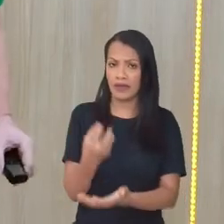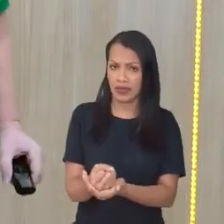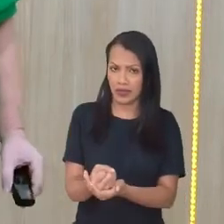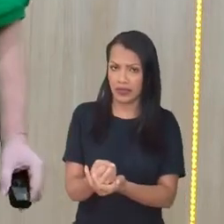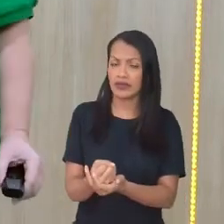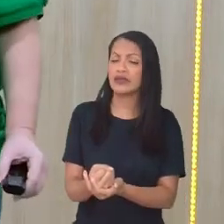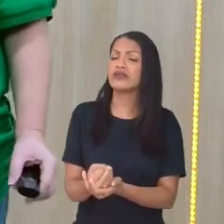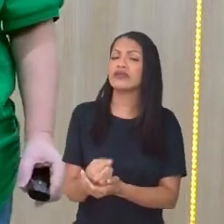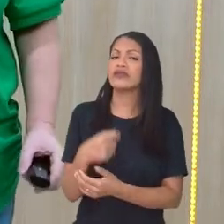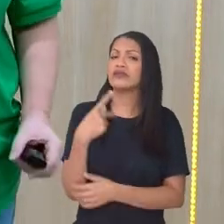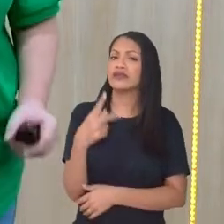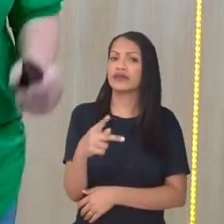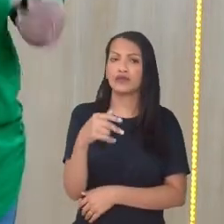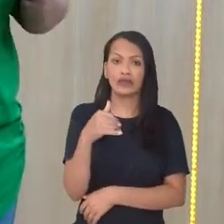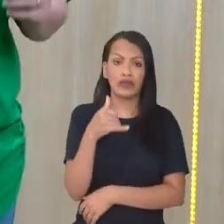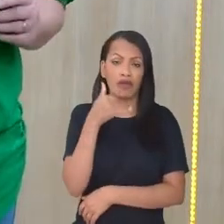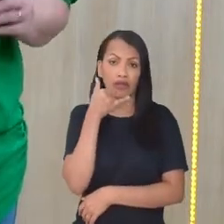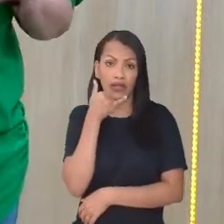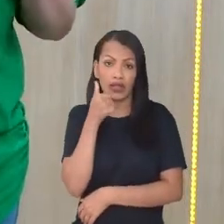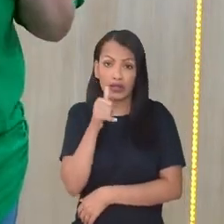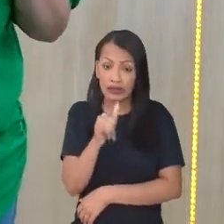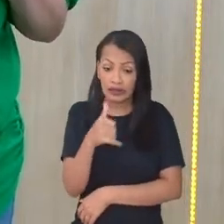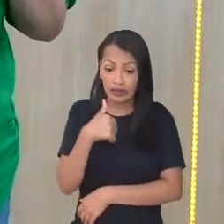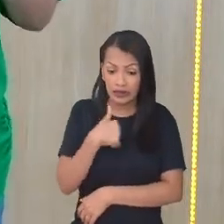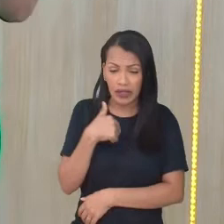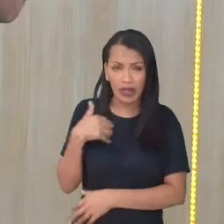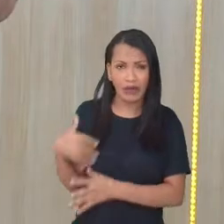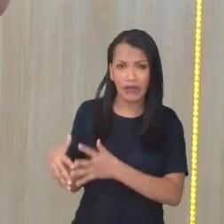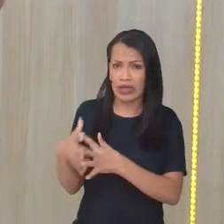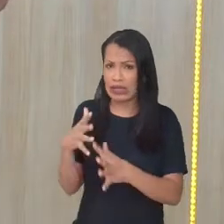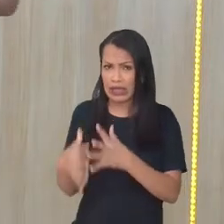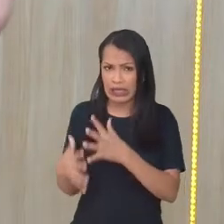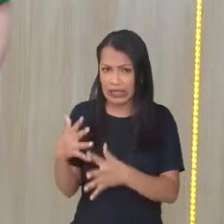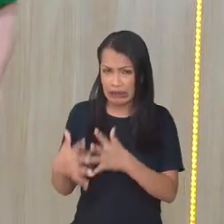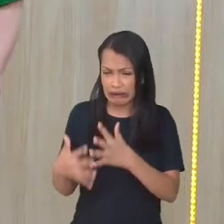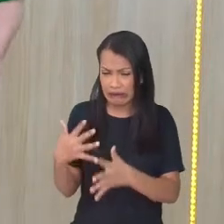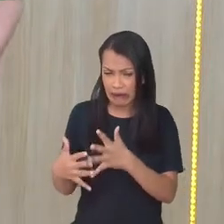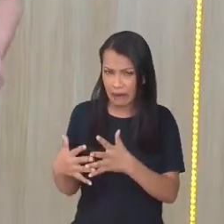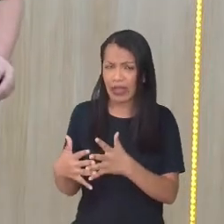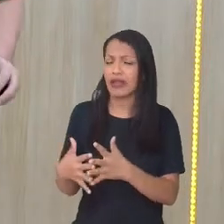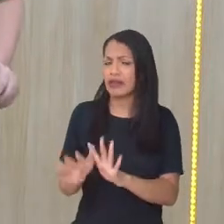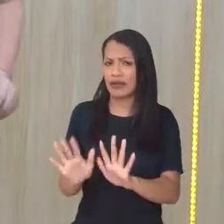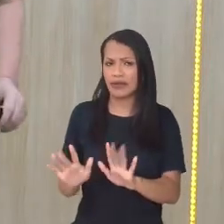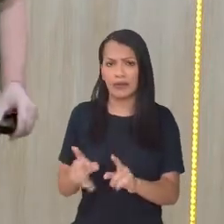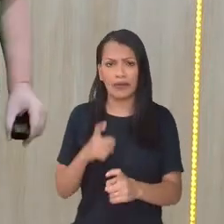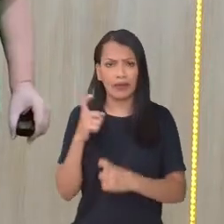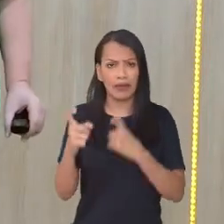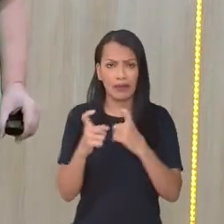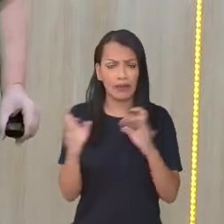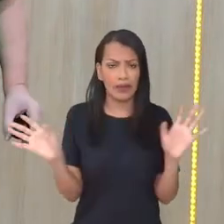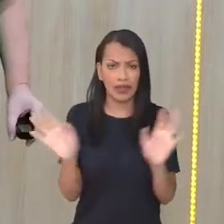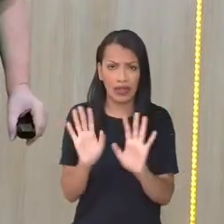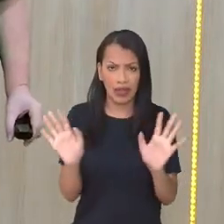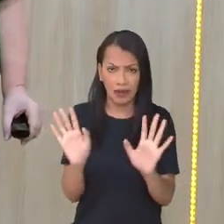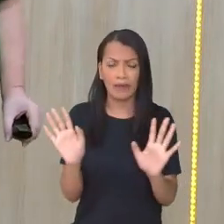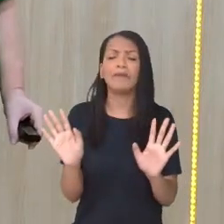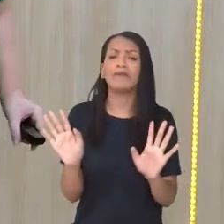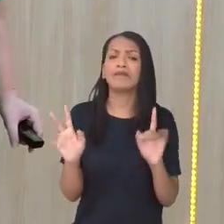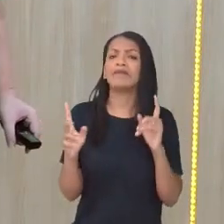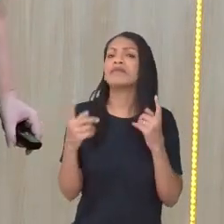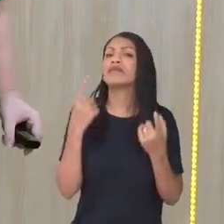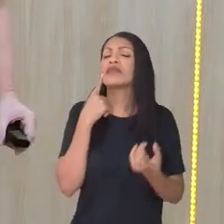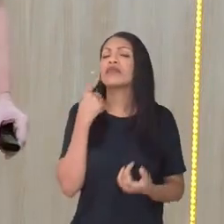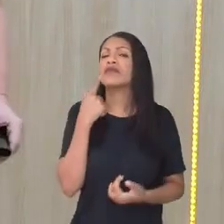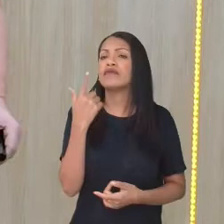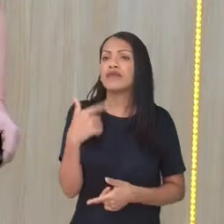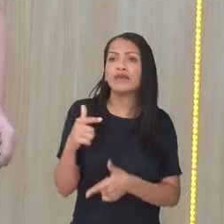baixa para o seu celular, e se você for como eu, atrapalhadinha para pegar na máquina, não tem problema. O que você faz? Você